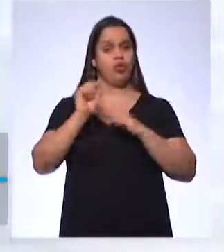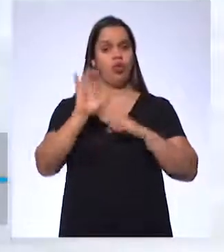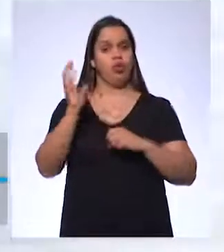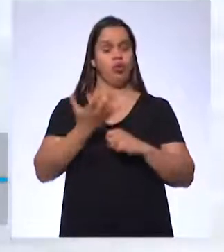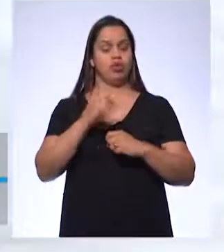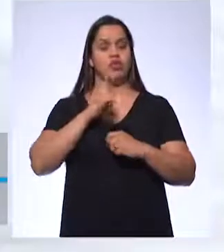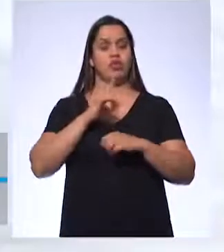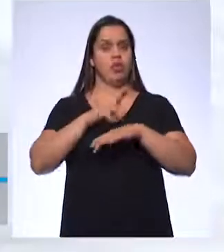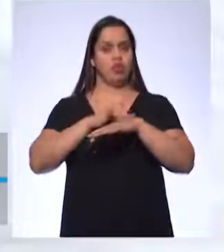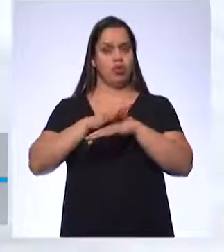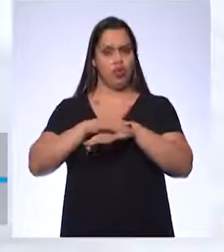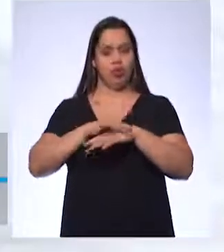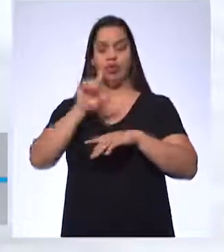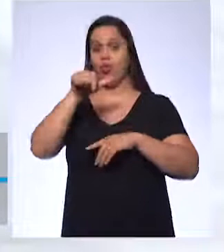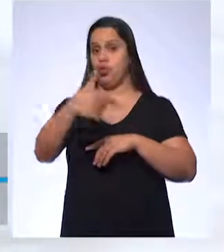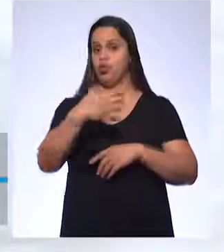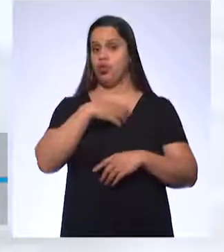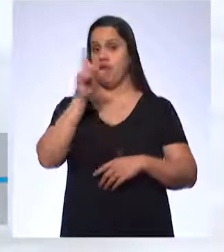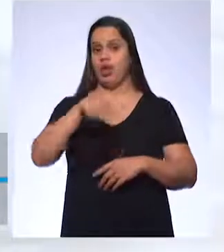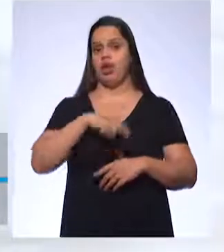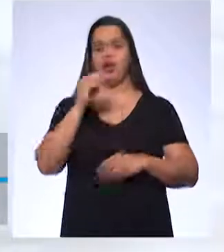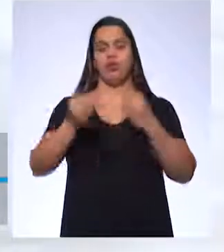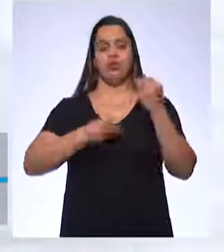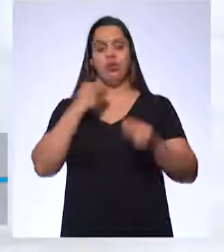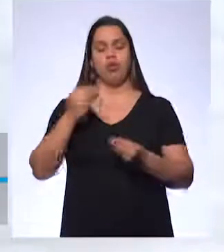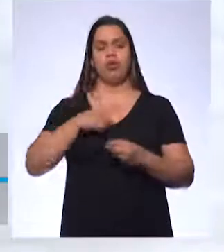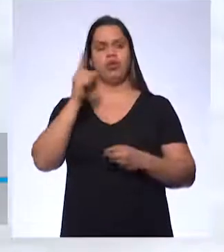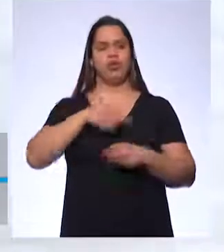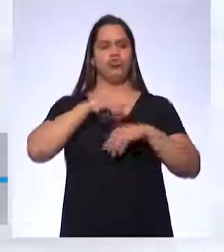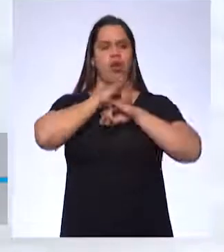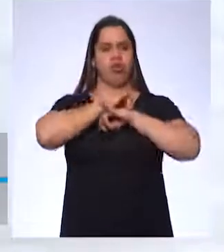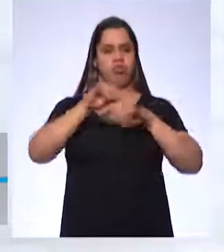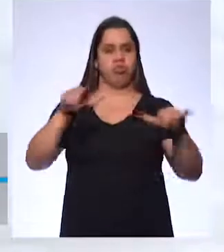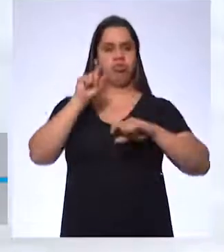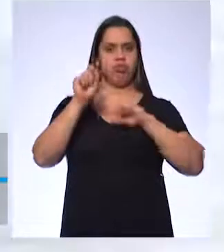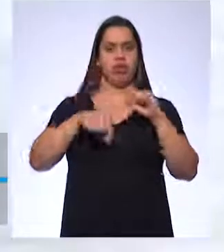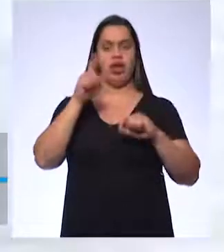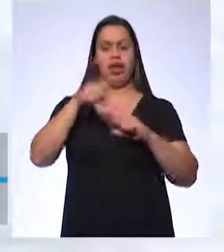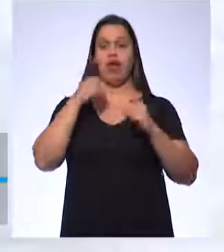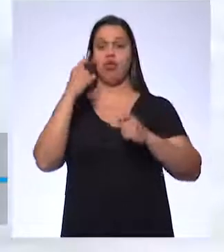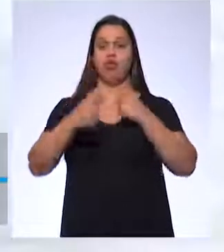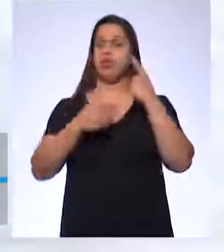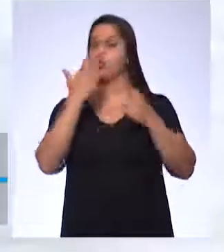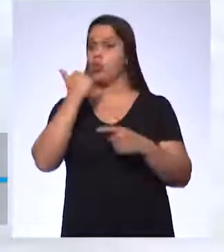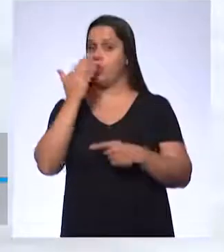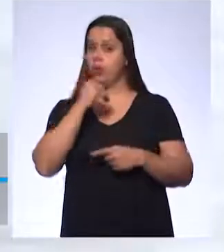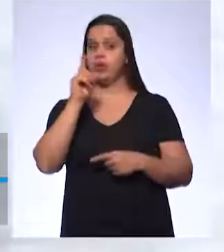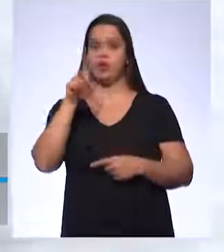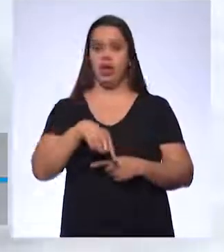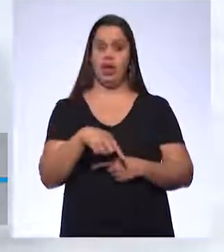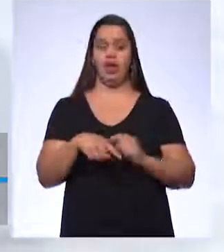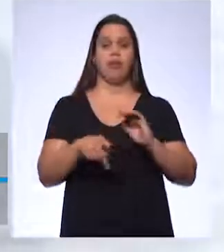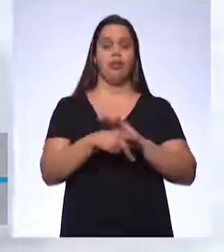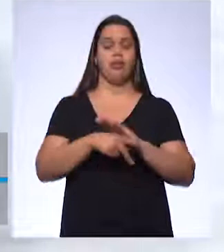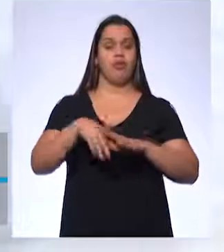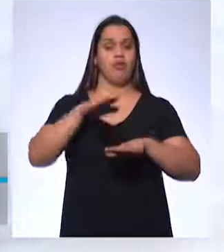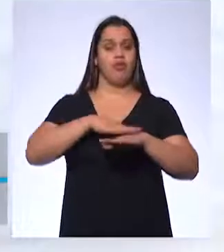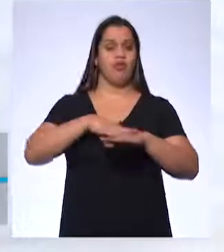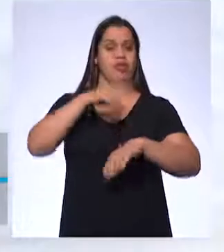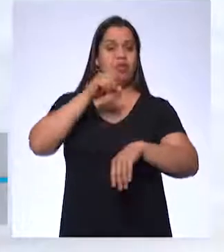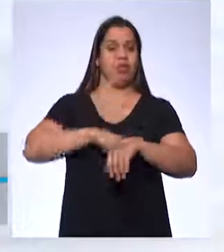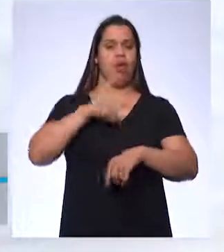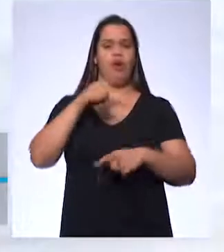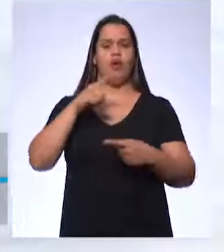Trypanosoma cruzi. Outra forma que foi difundida aí, alguns alimentos que são feitos na hora,